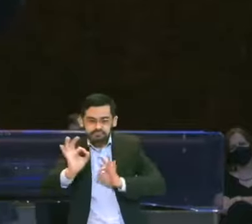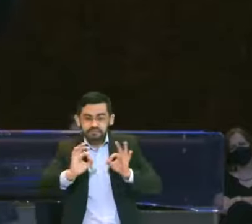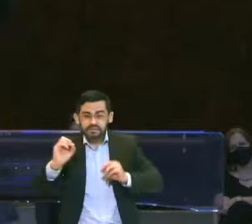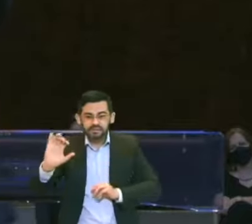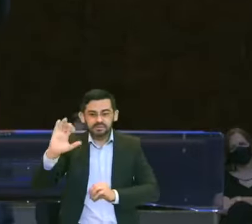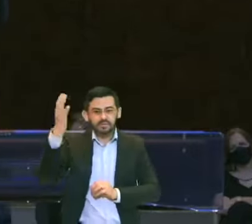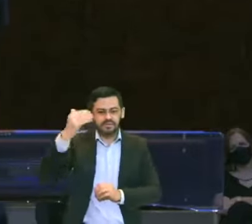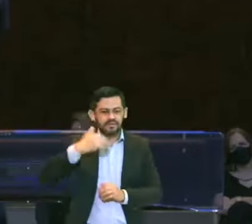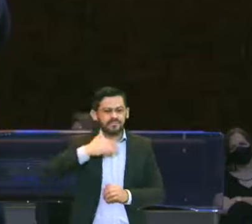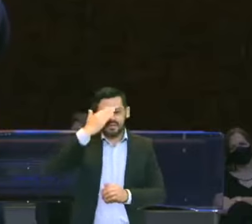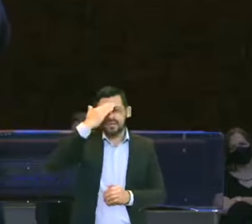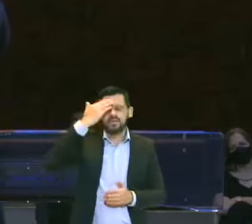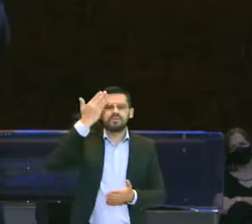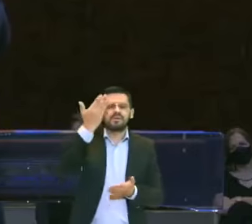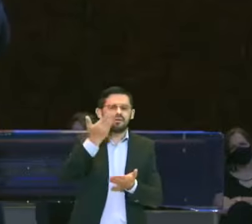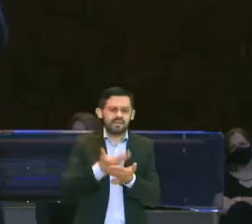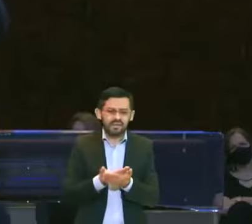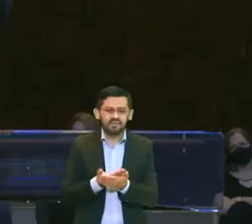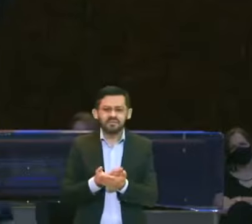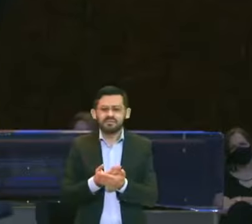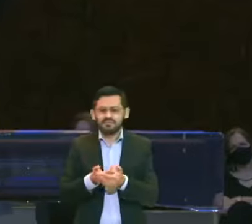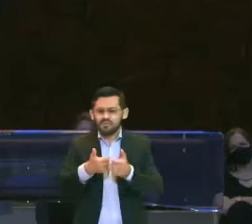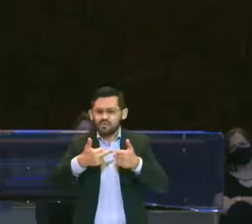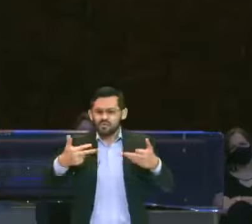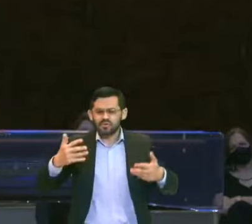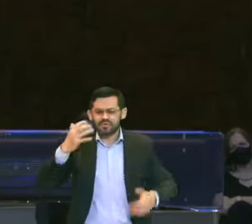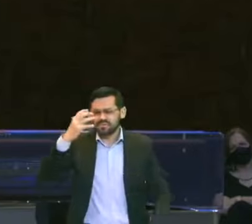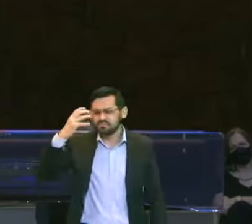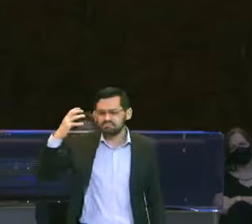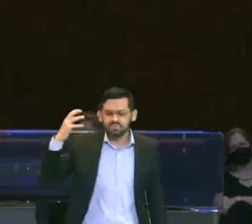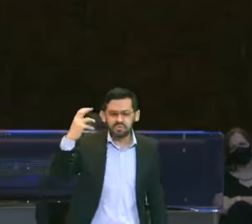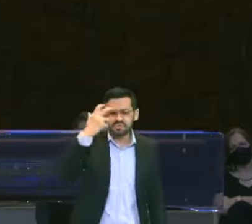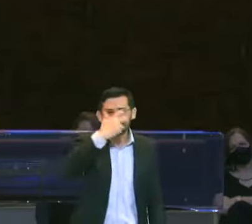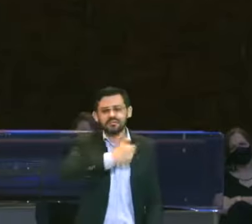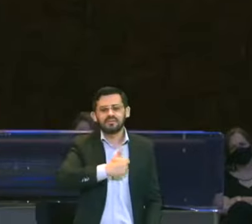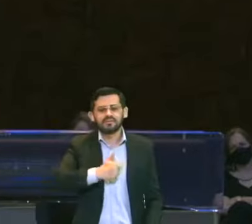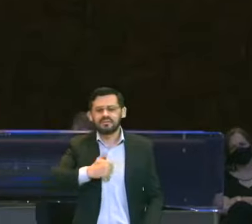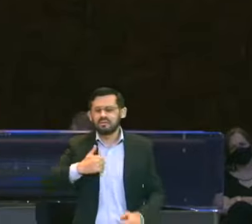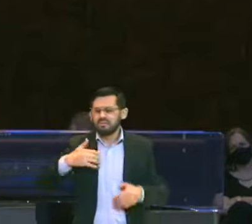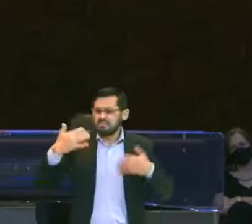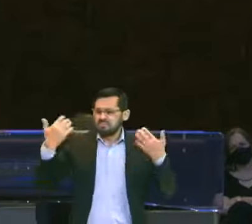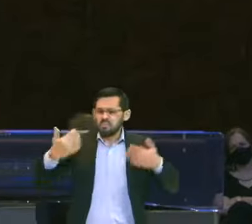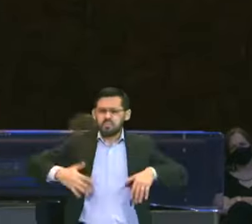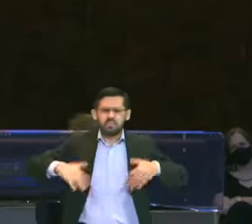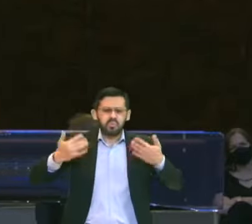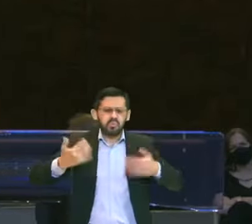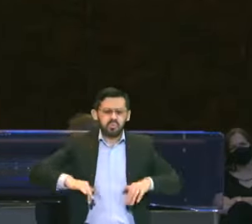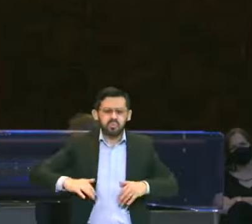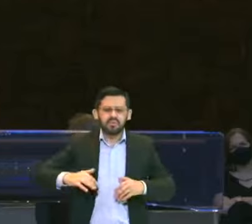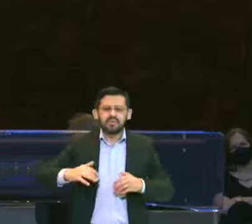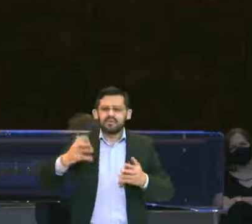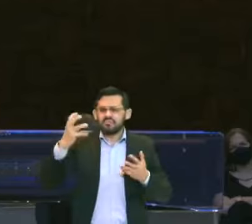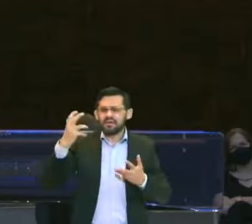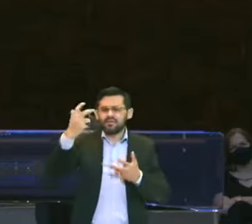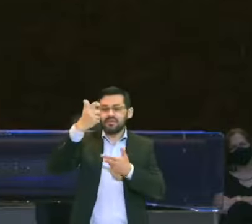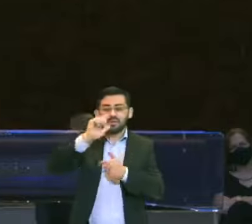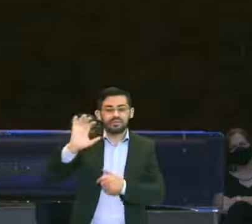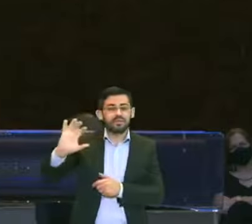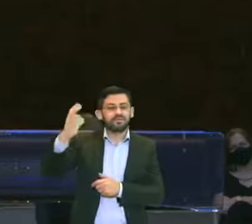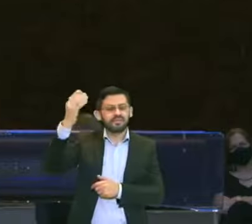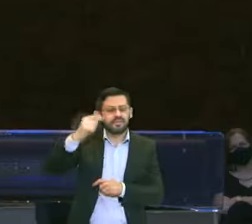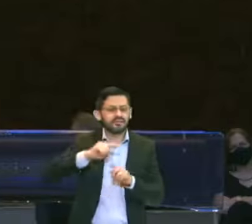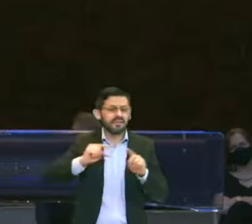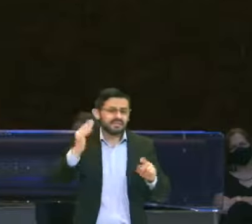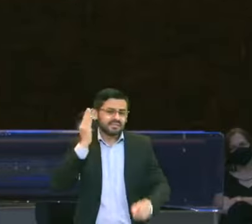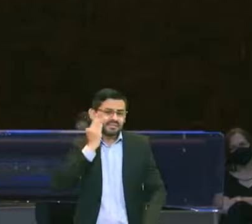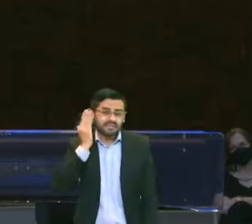vai acontecer nos próximos dias. A música vai bater nos prédios, as pessoas vão vir. E sabe,